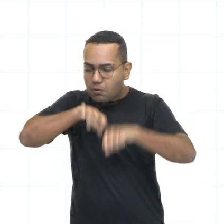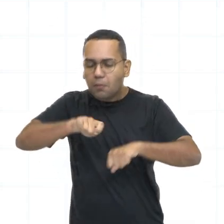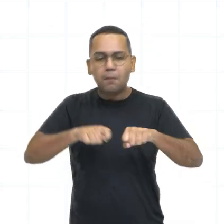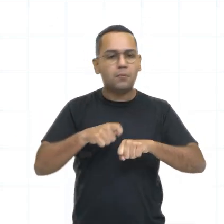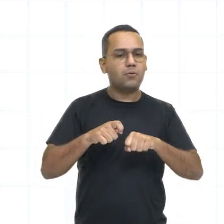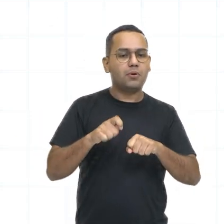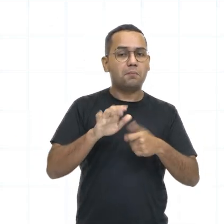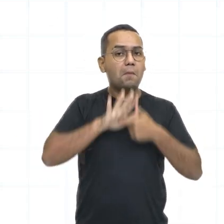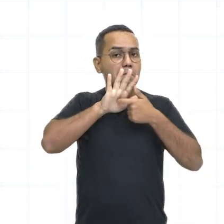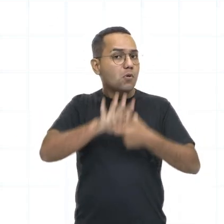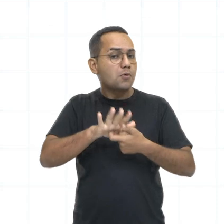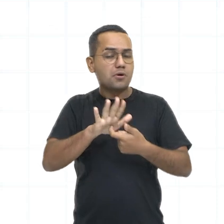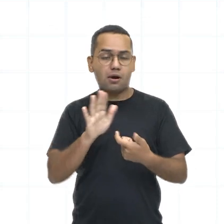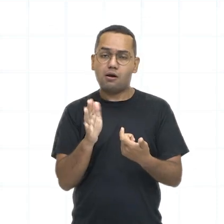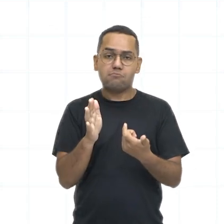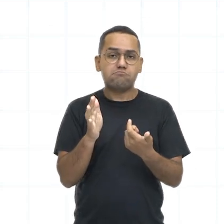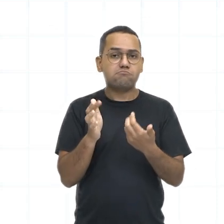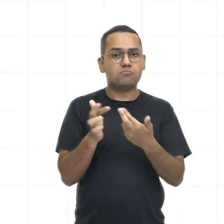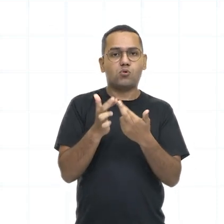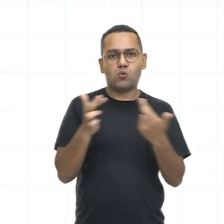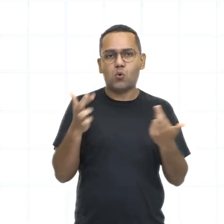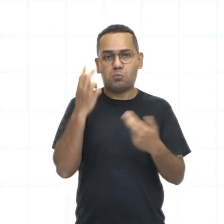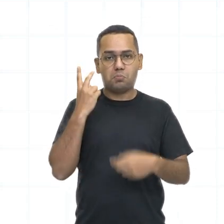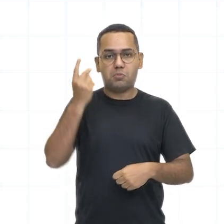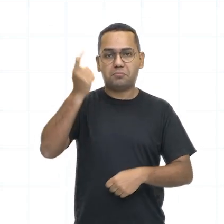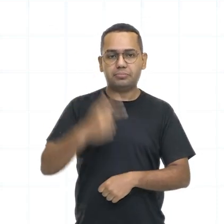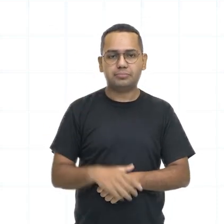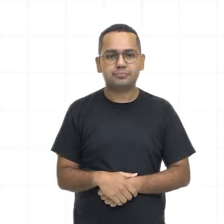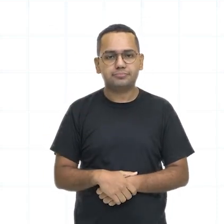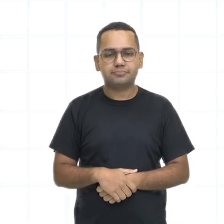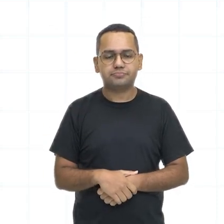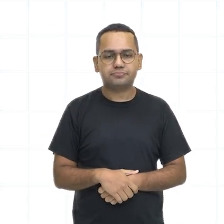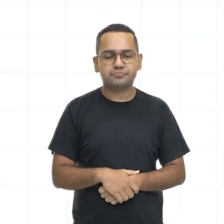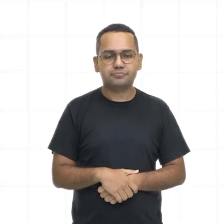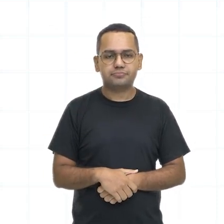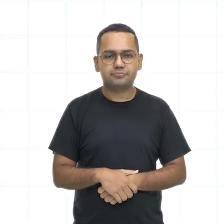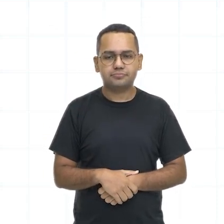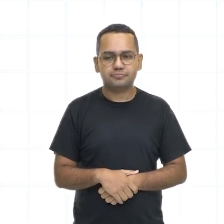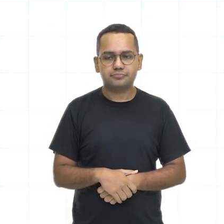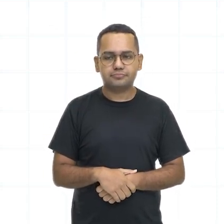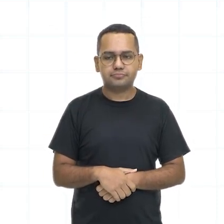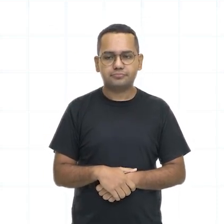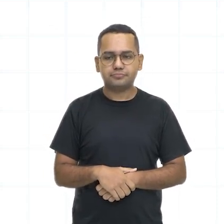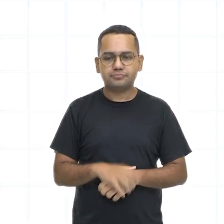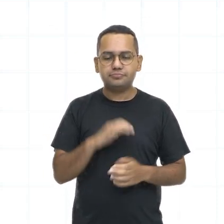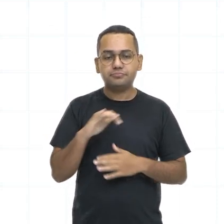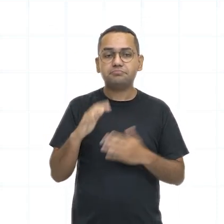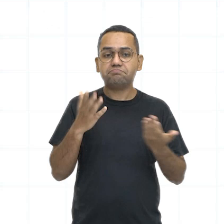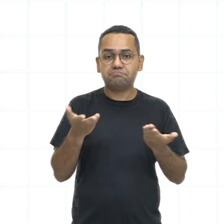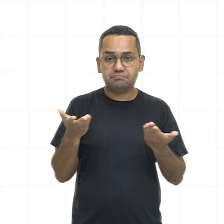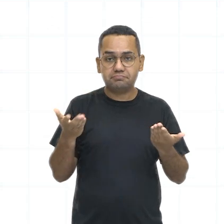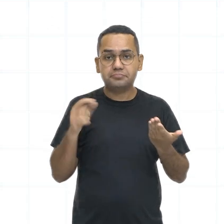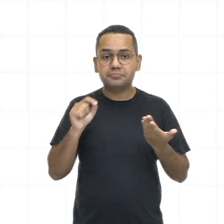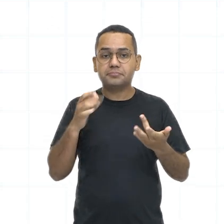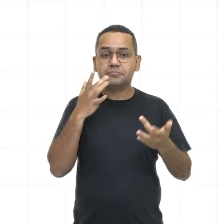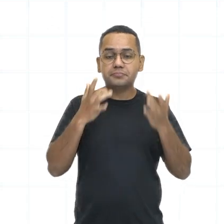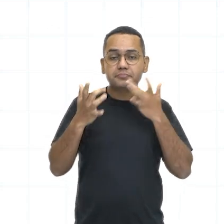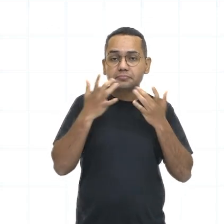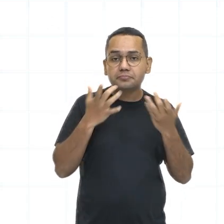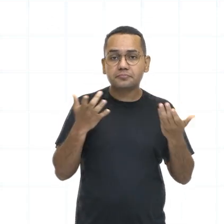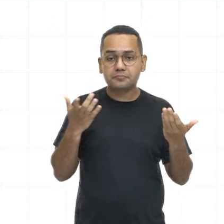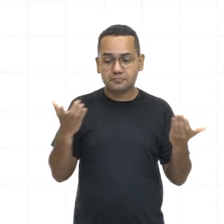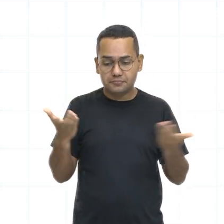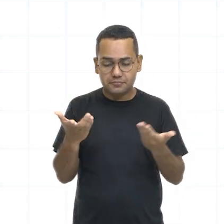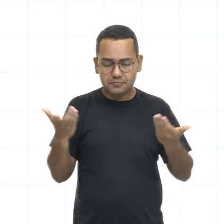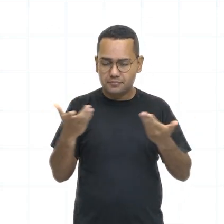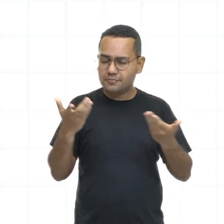essa parte de improvisação no teatro contemporâneo, então ele quebra ali o paradigma do teatro